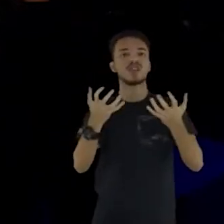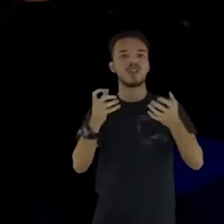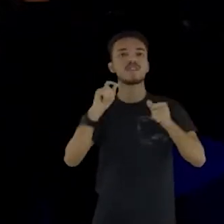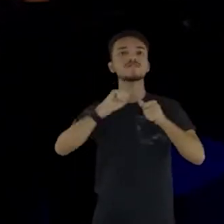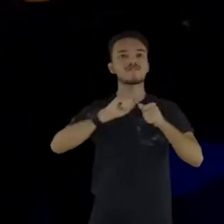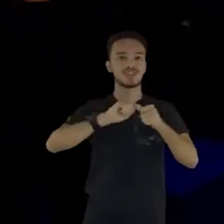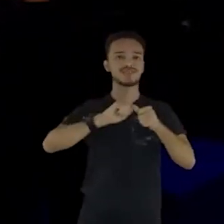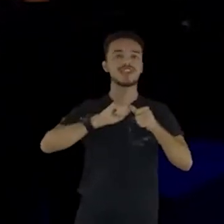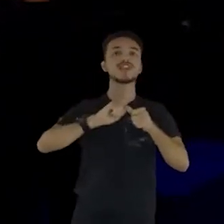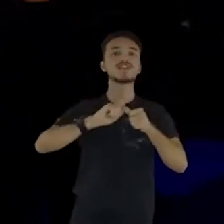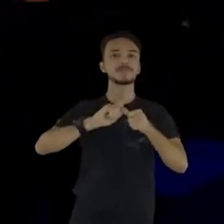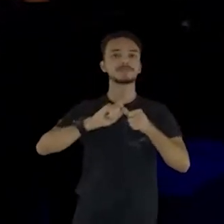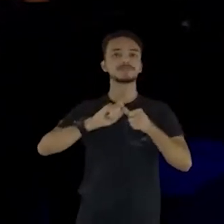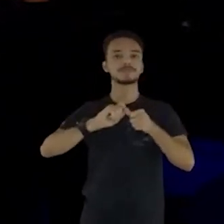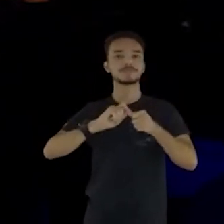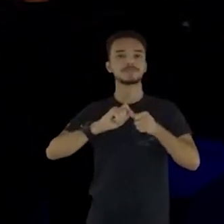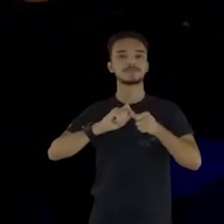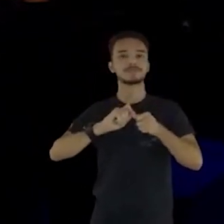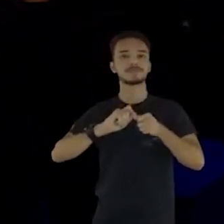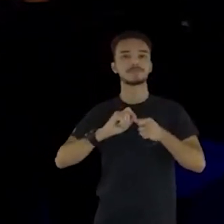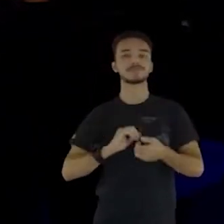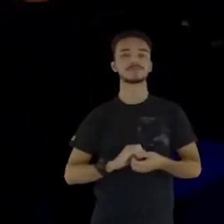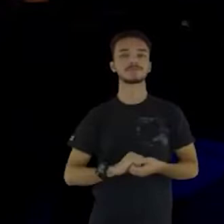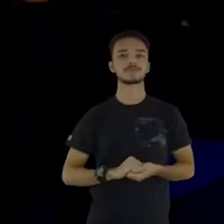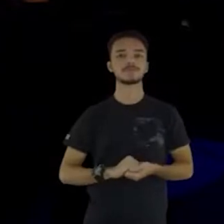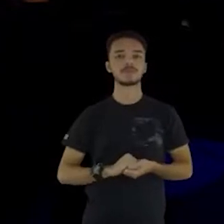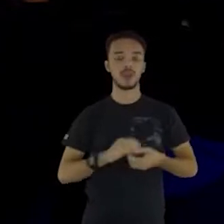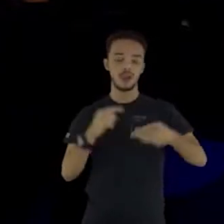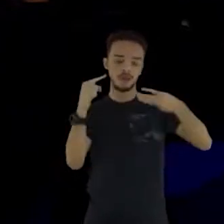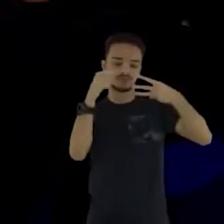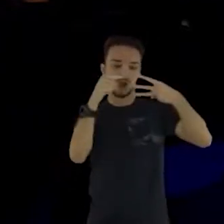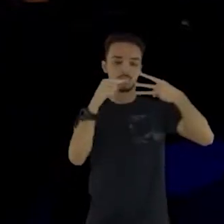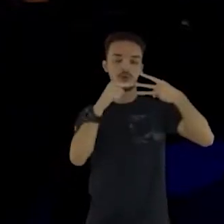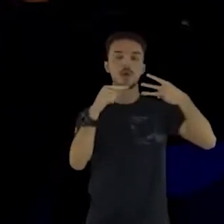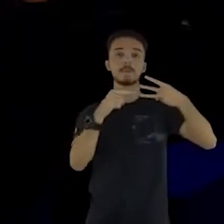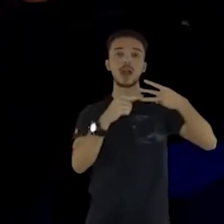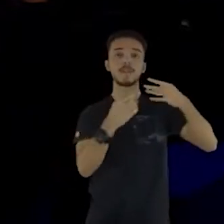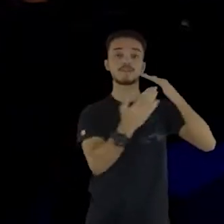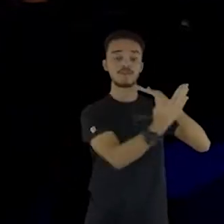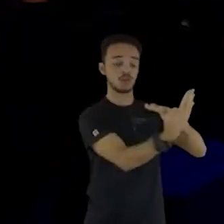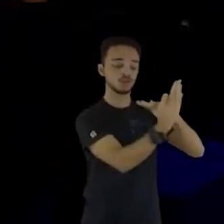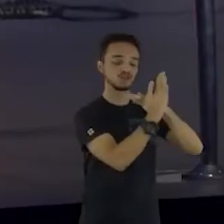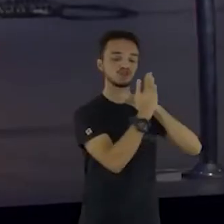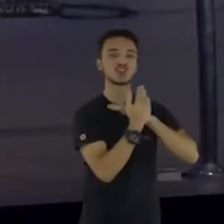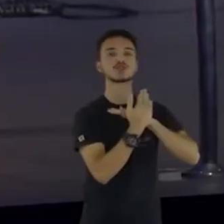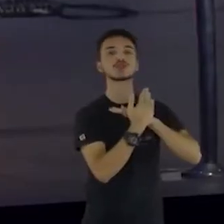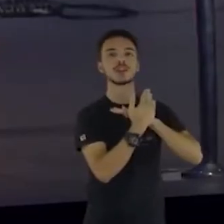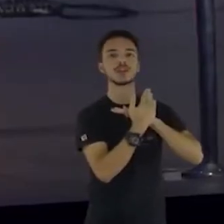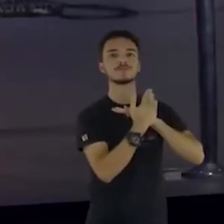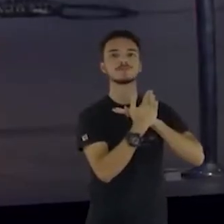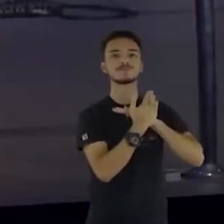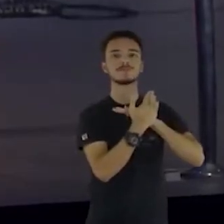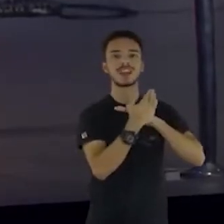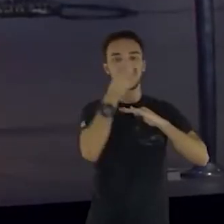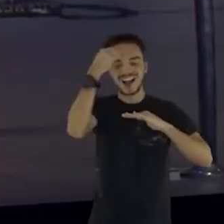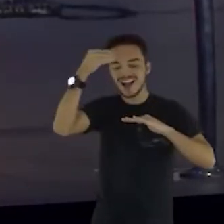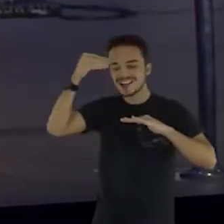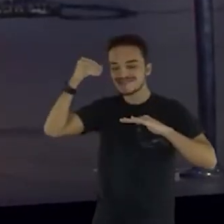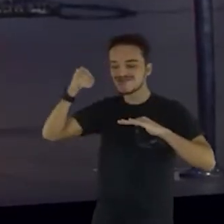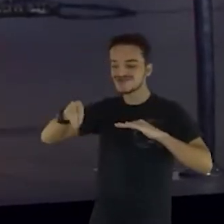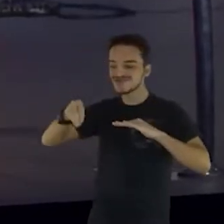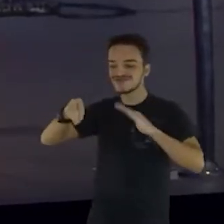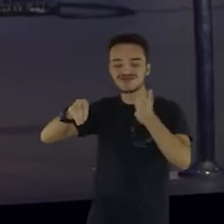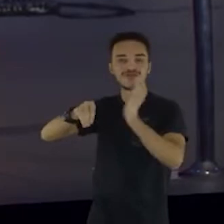esticar de Deus, esses princípios vão te ajudar a você não desistir do